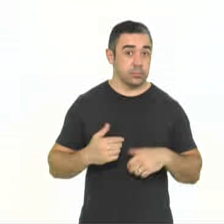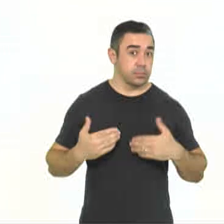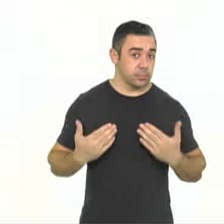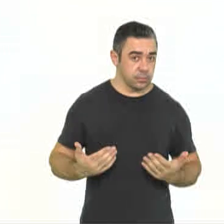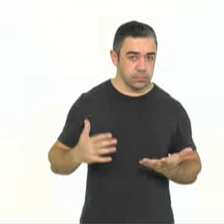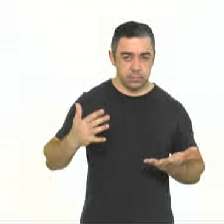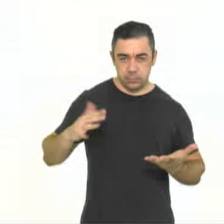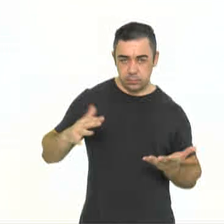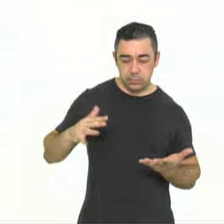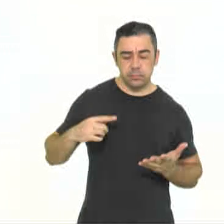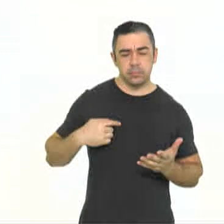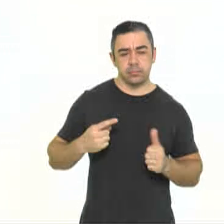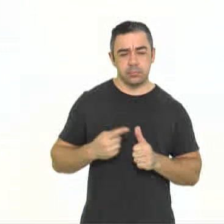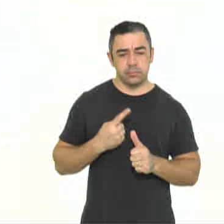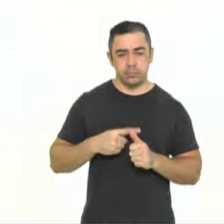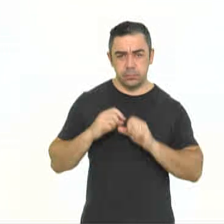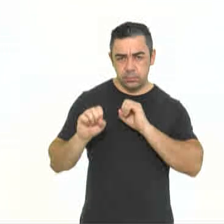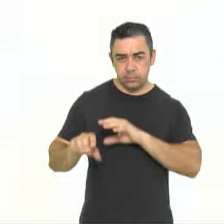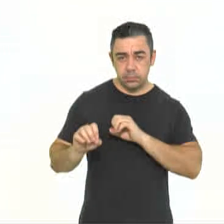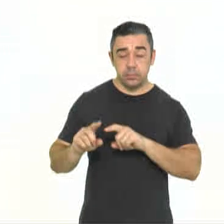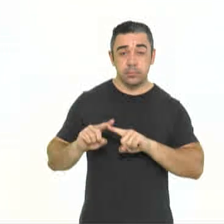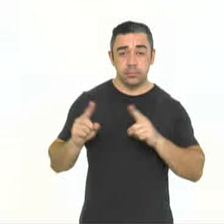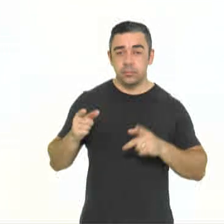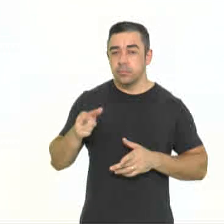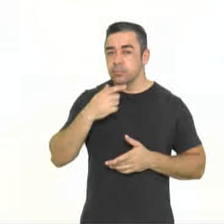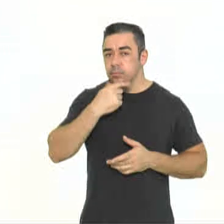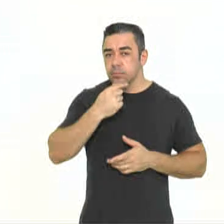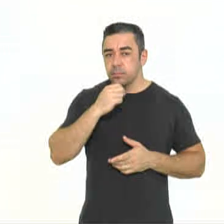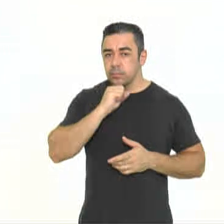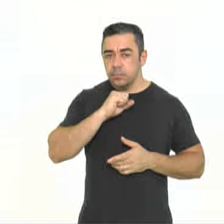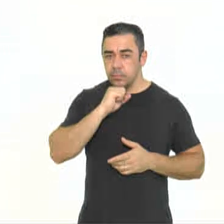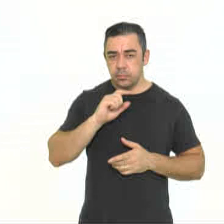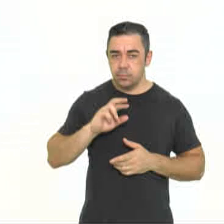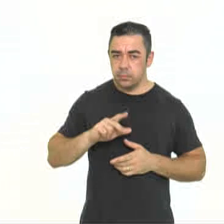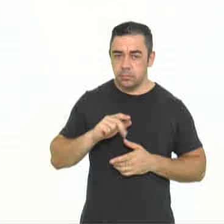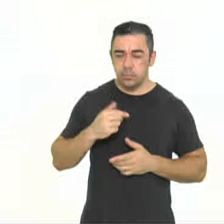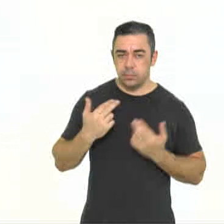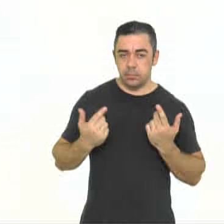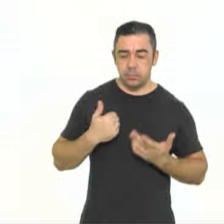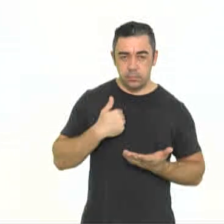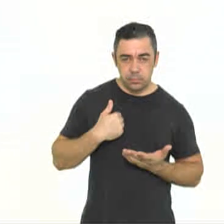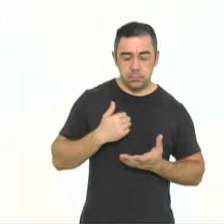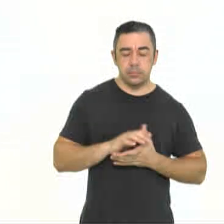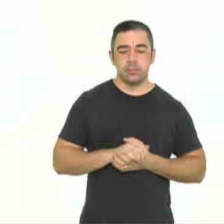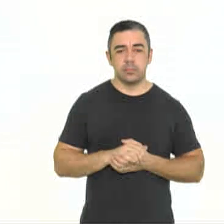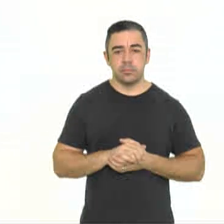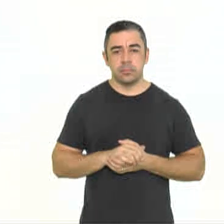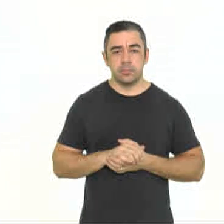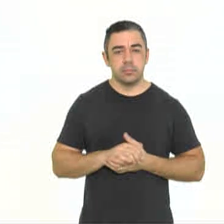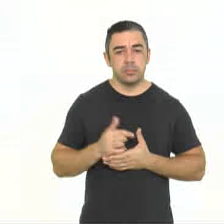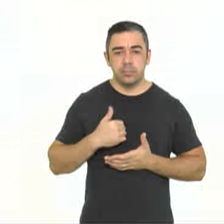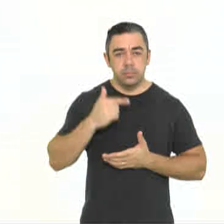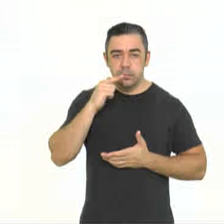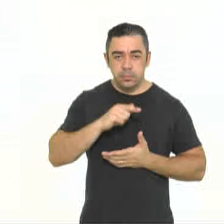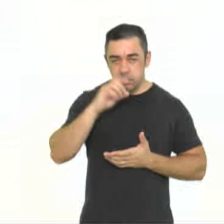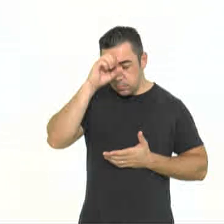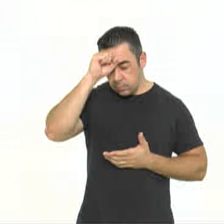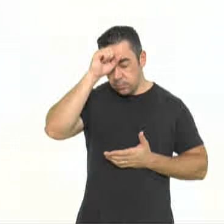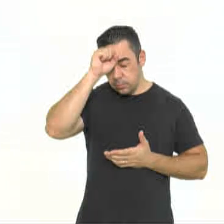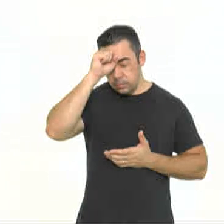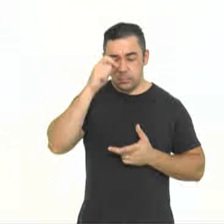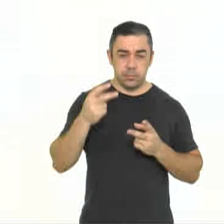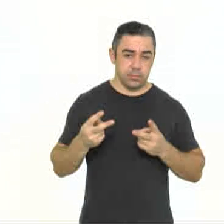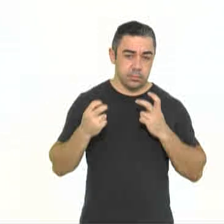pouco dava a minha primeira lição, mas o velho não foi tão diligente quanto eu. Não conseguia aprender a distinguir